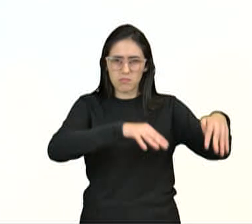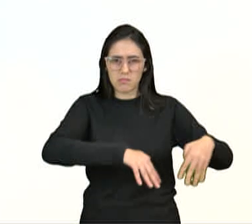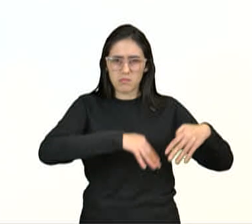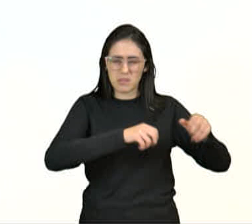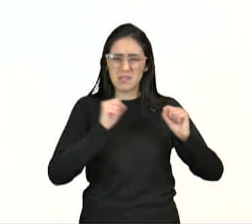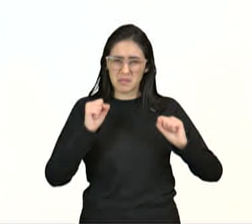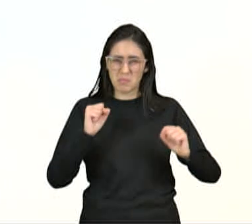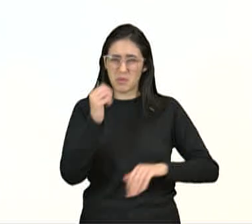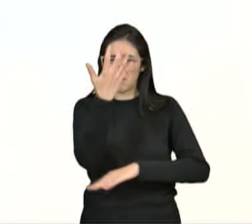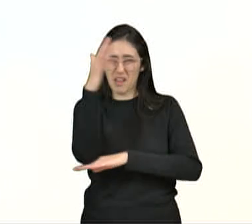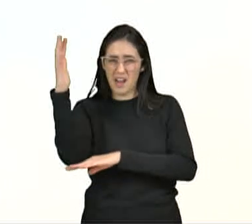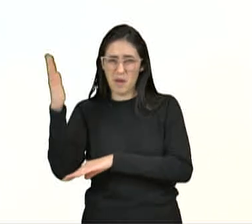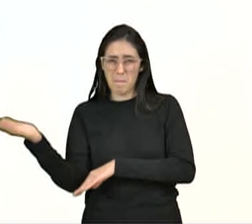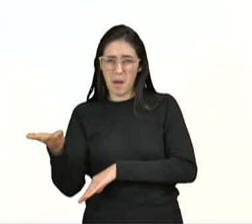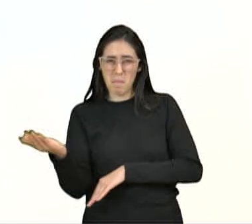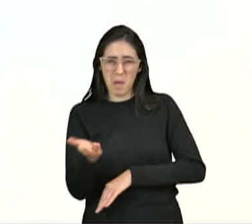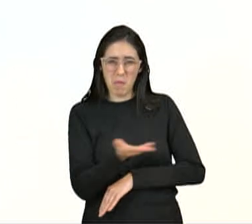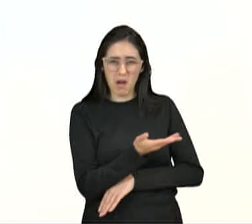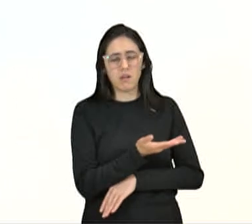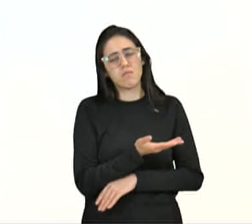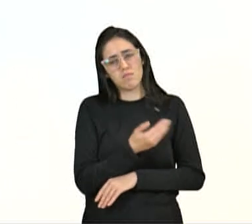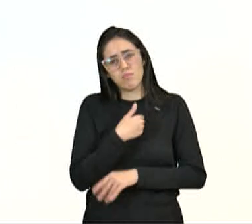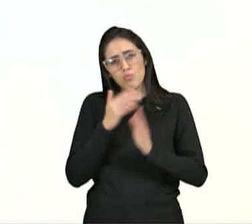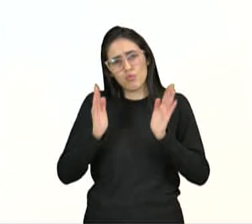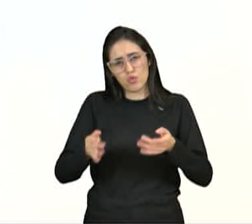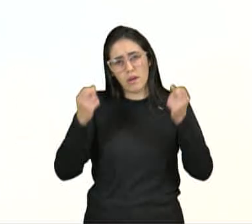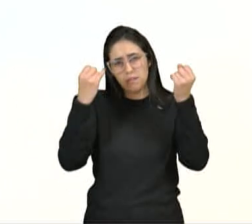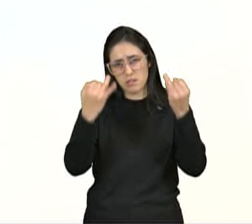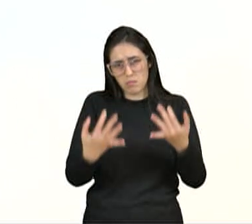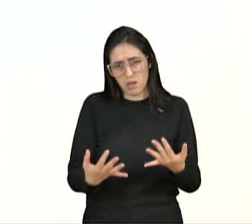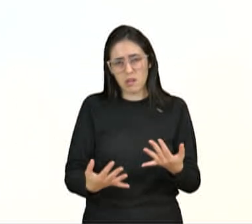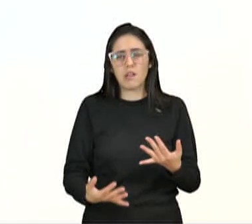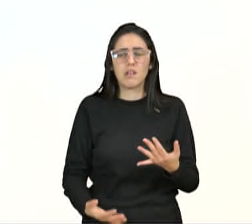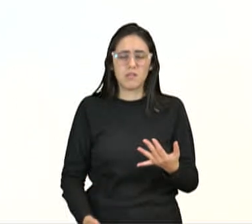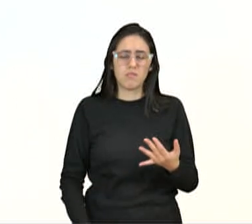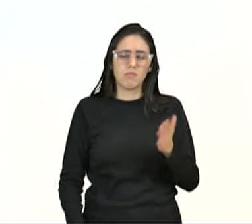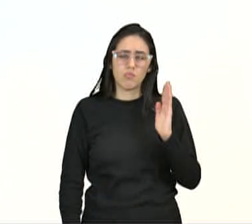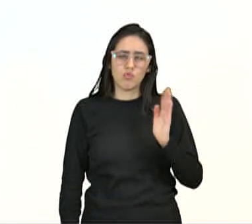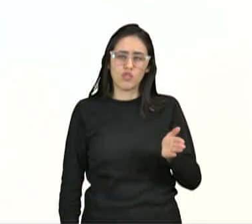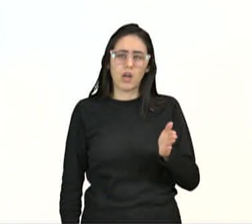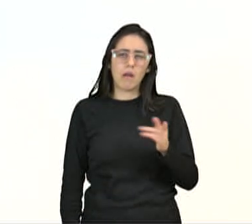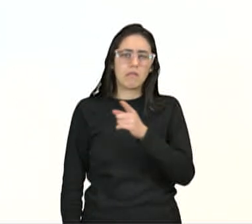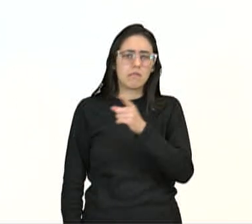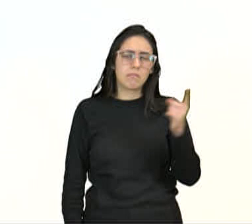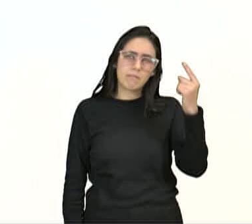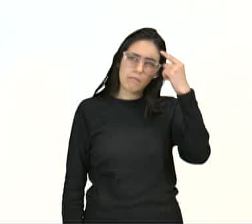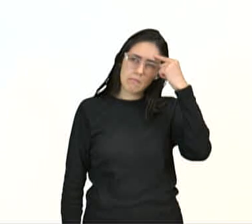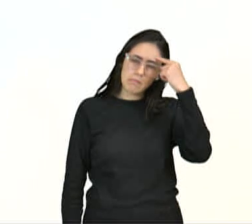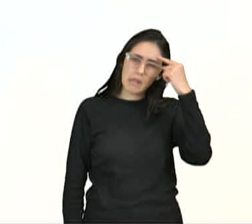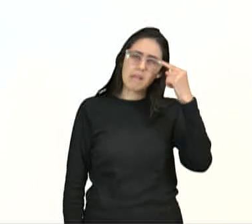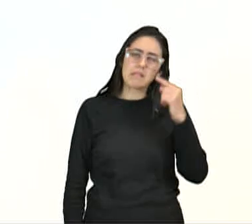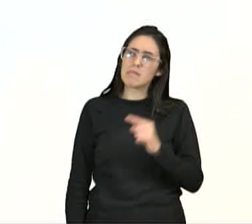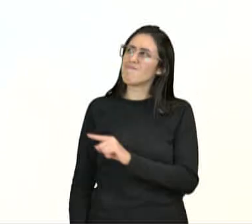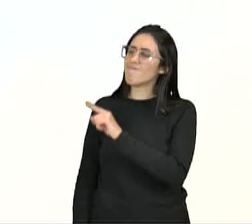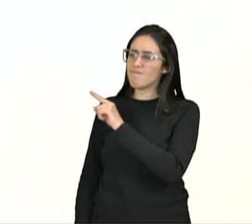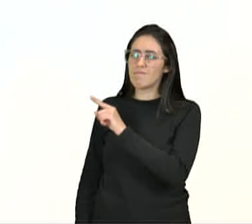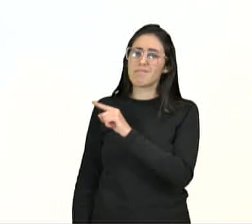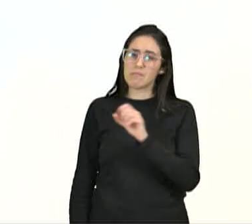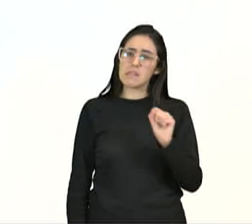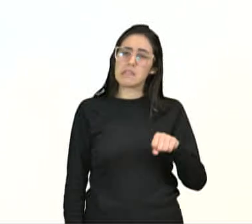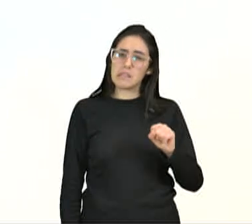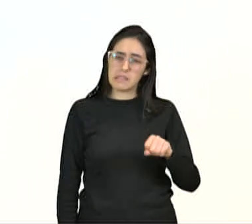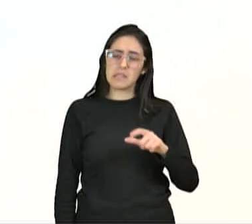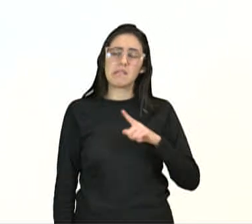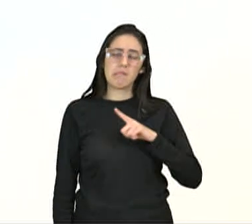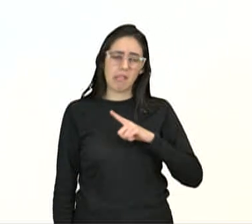causar desmatamento? Nós já falamos a respeito, já iniciamos pensando nessa característica. Claro que sim, né?